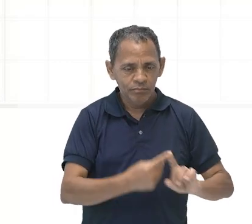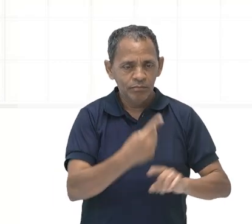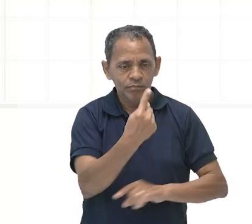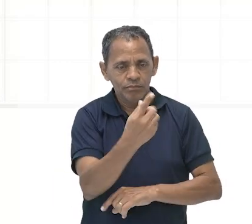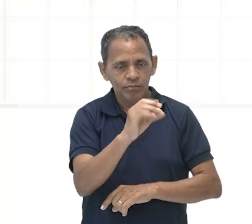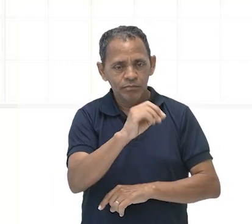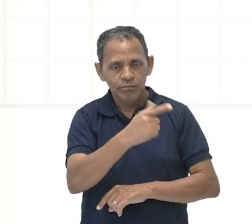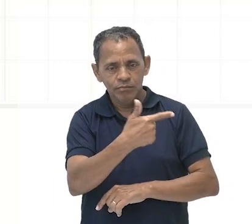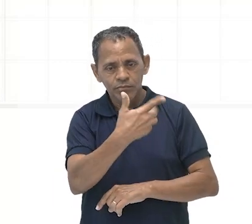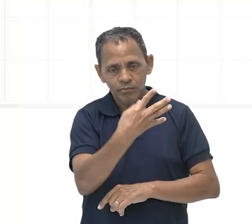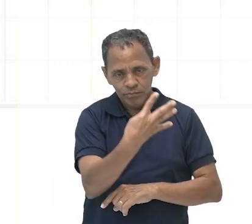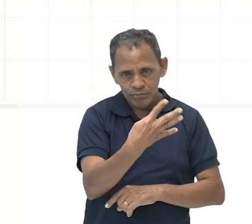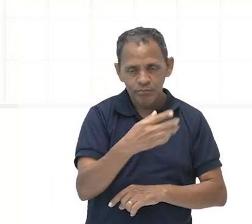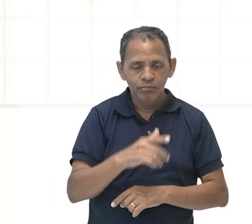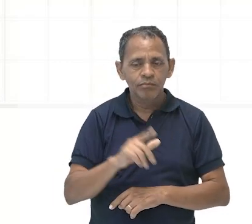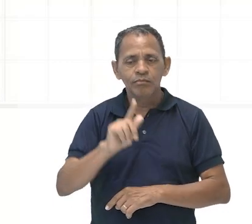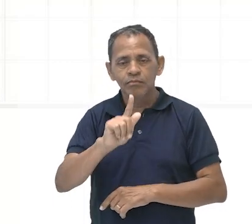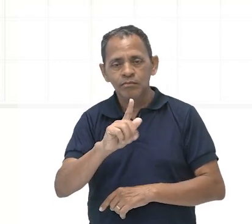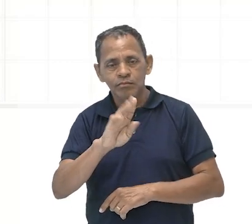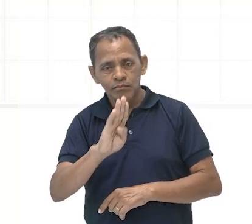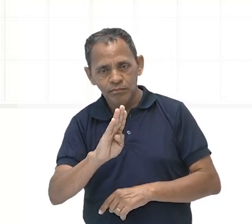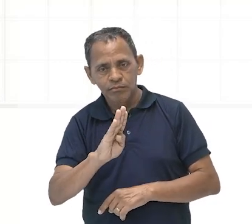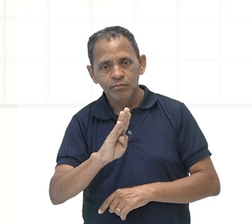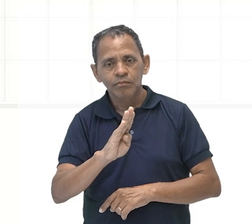o megabyte, mas é